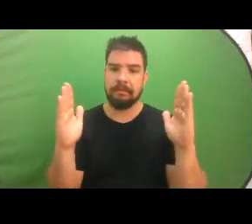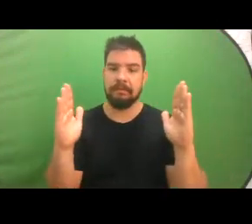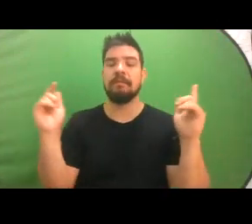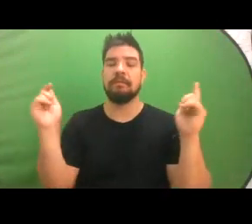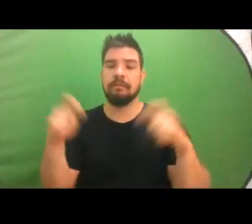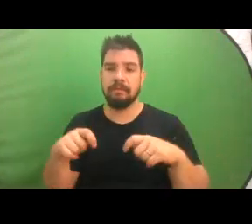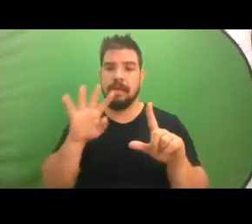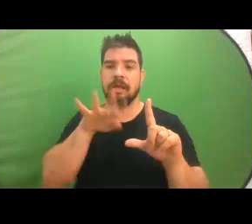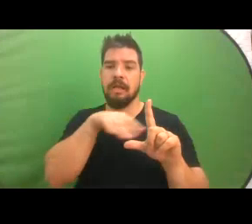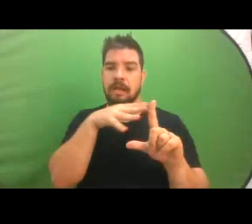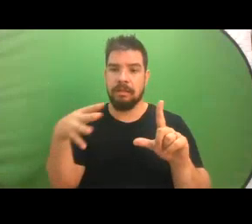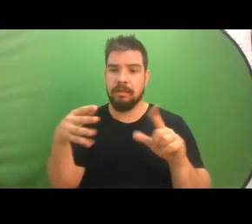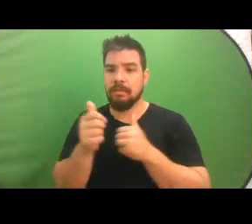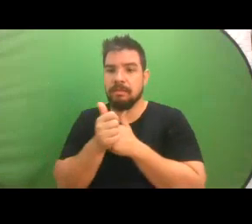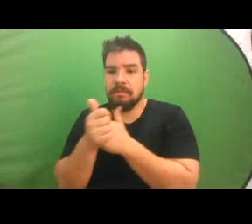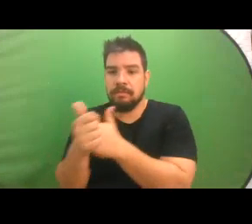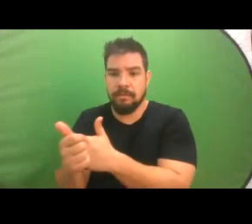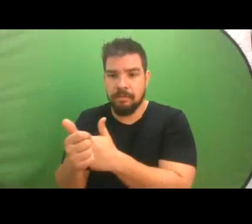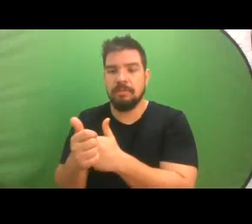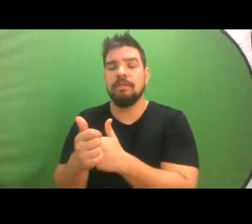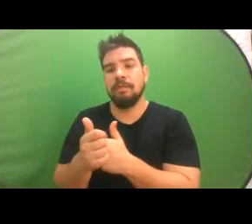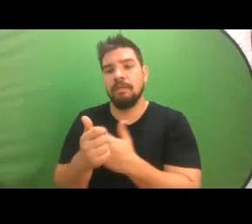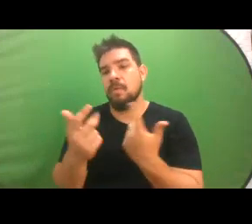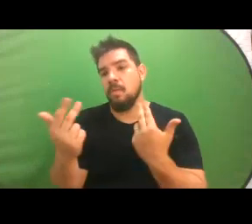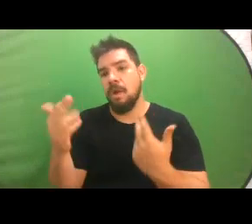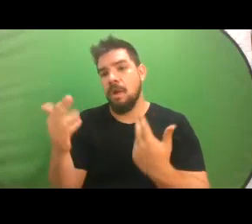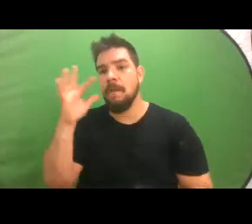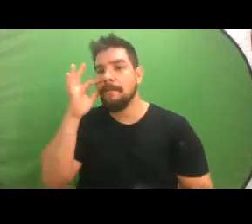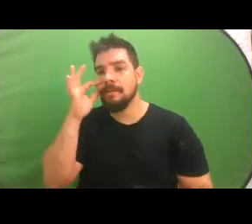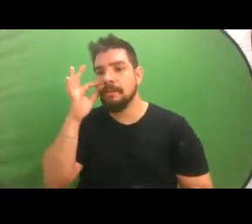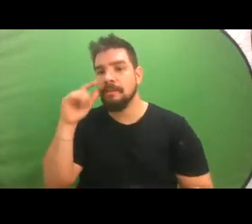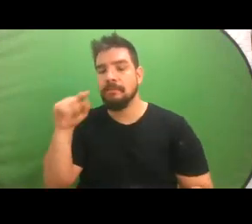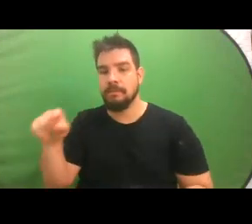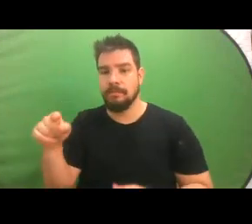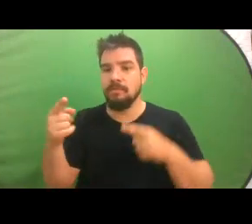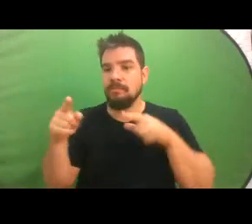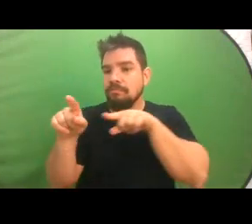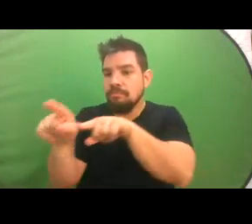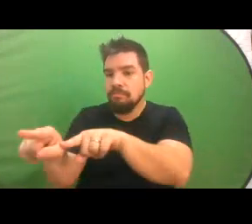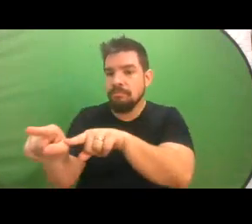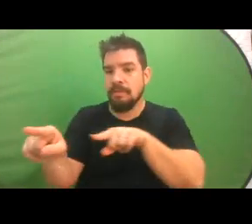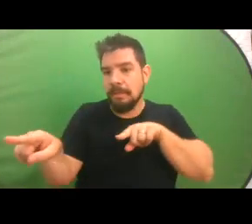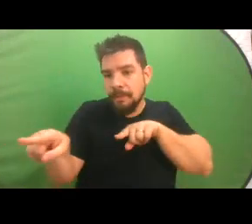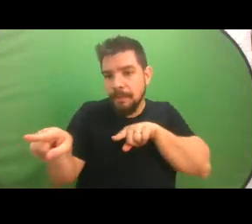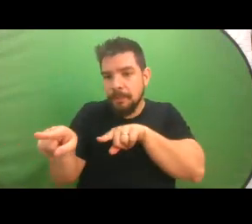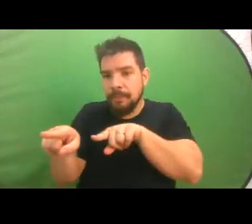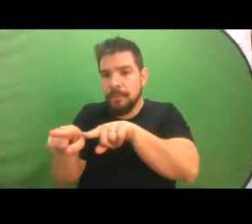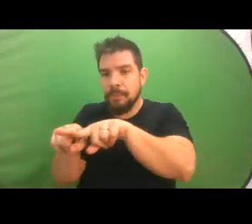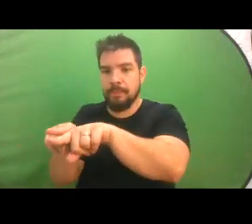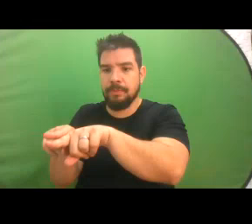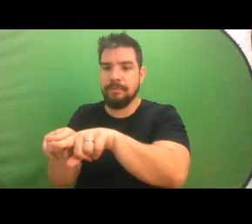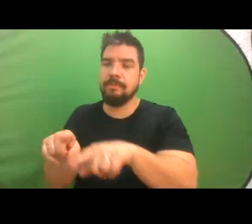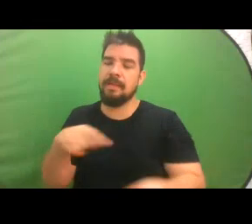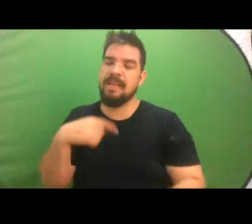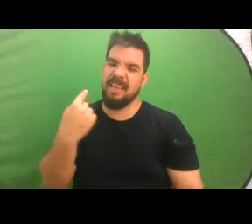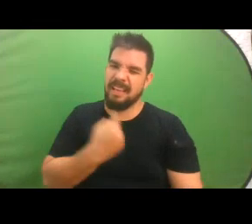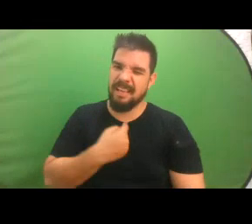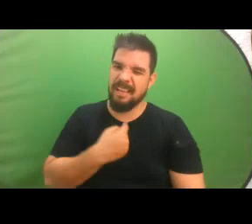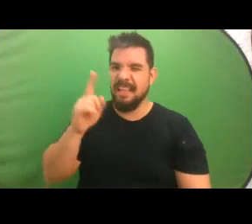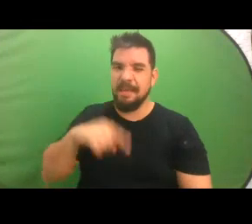gente entre no mesmo período que o presencial. Então, uma hora assim, nós vamos dar como todo mineiro, né? A gente vai dando